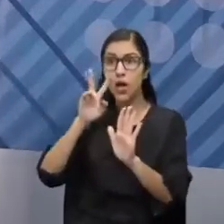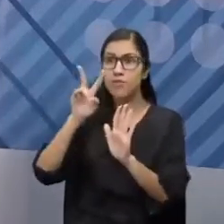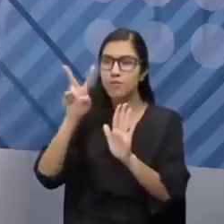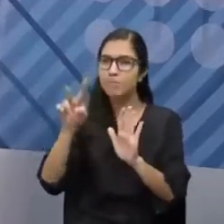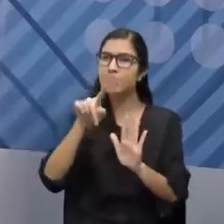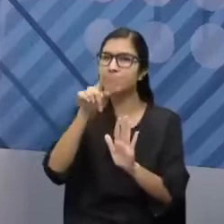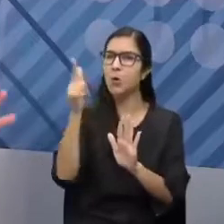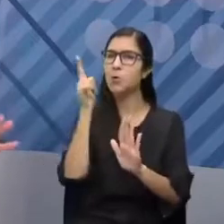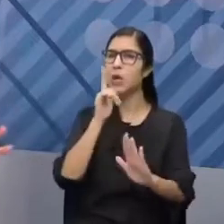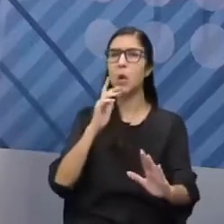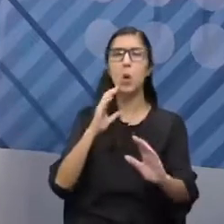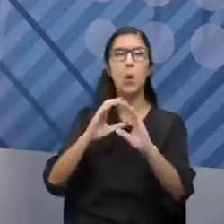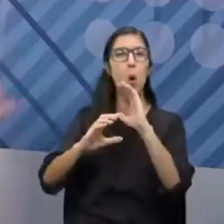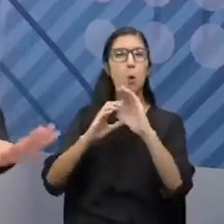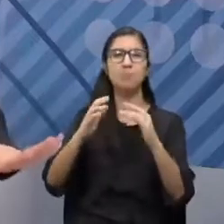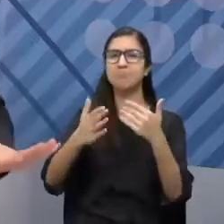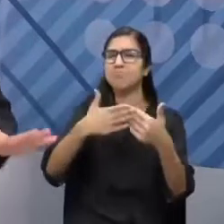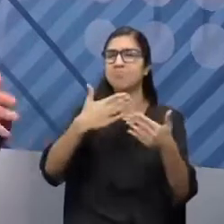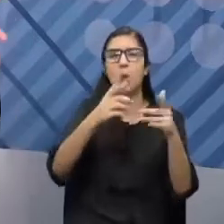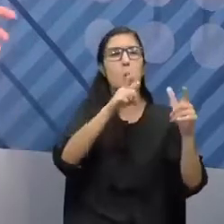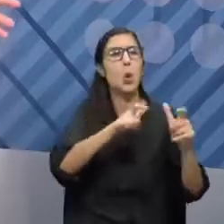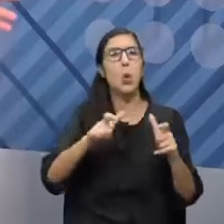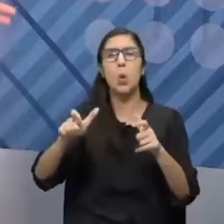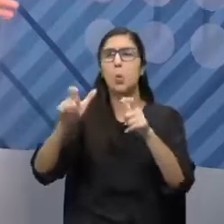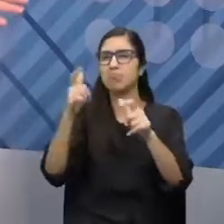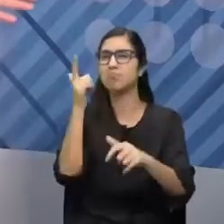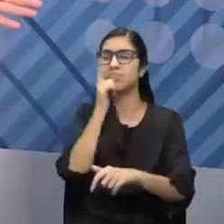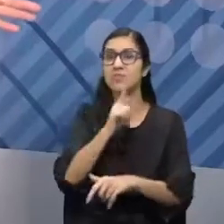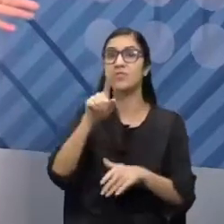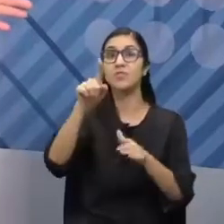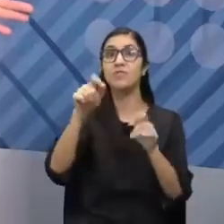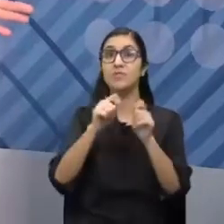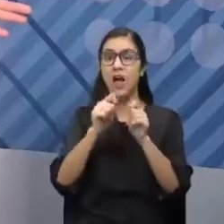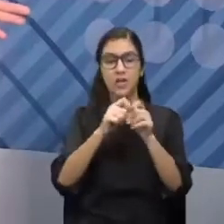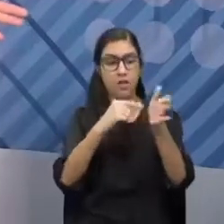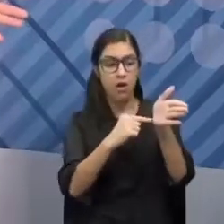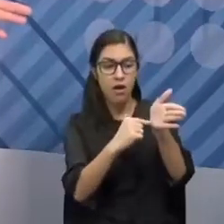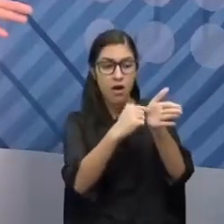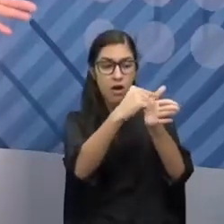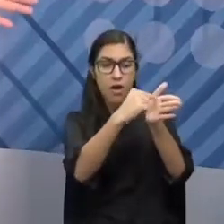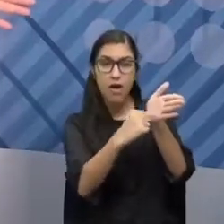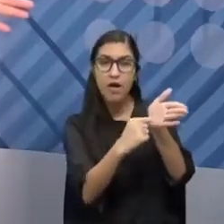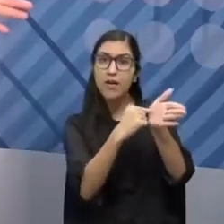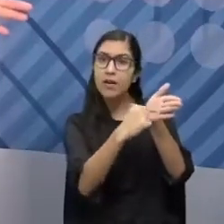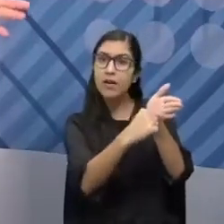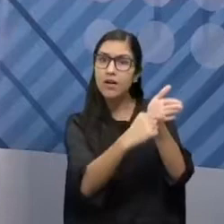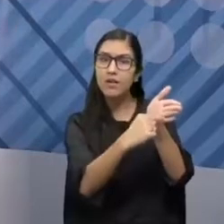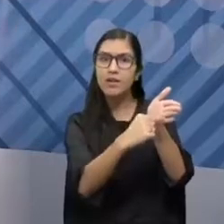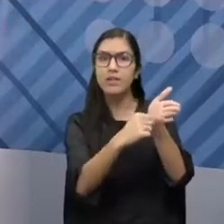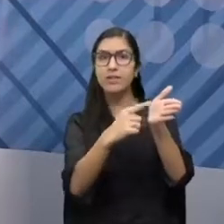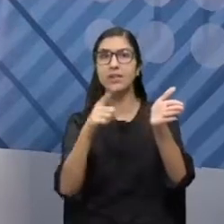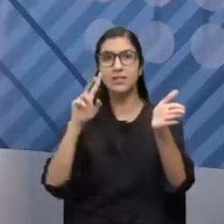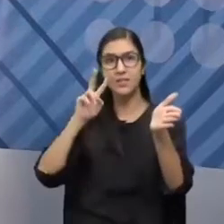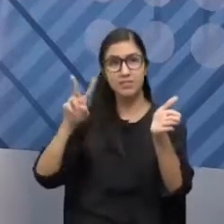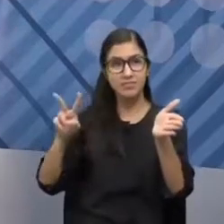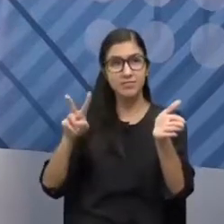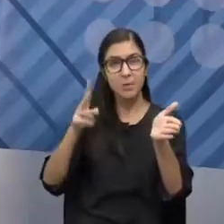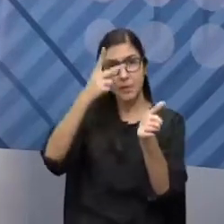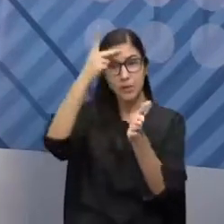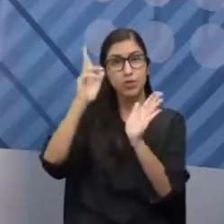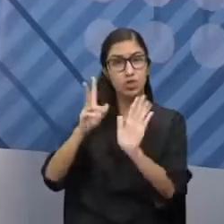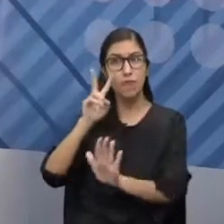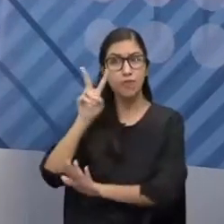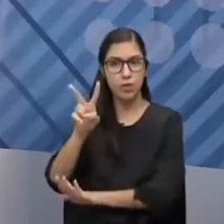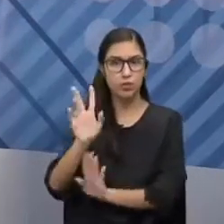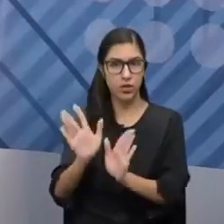vocês conseguem se comunicar em qualquer lugar. Então você vai escrever a letra na mão da pessoa. Isso para quem já